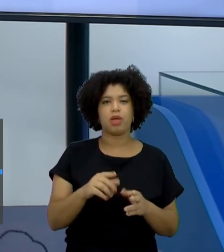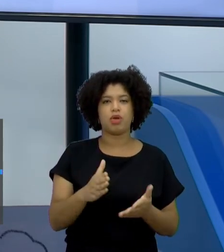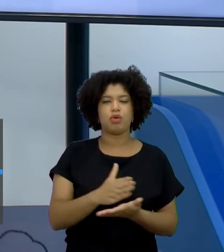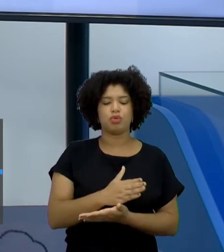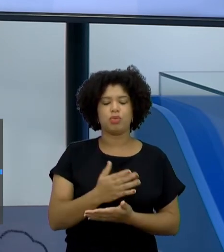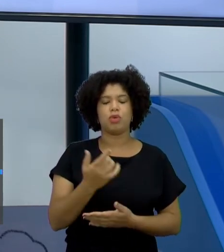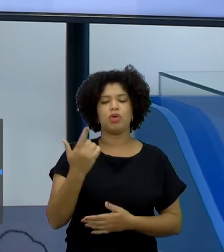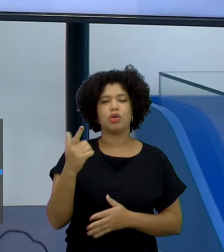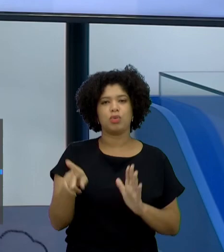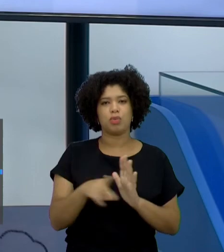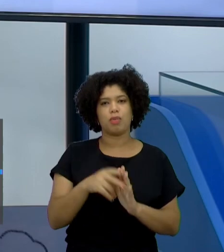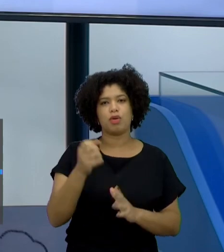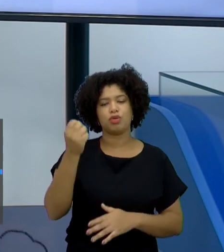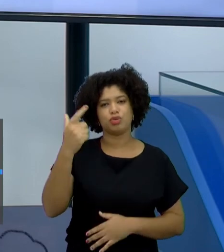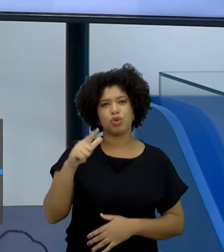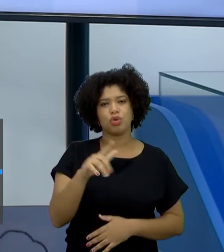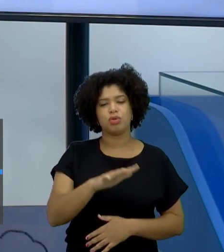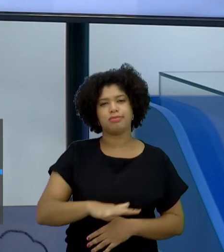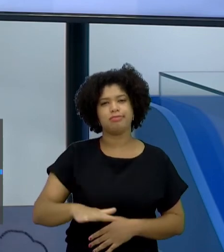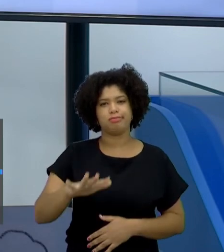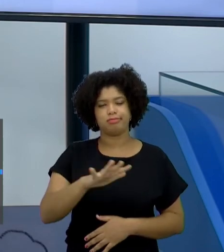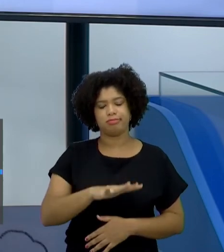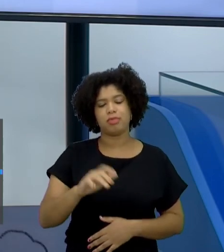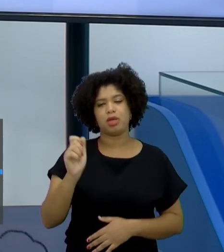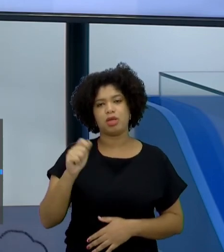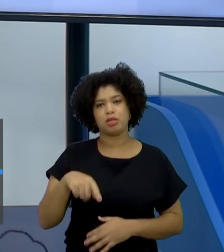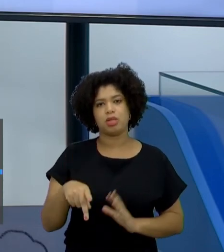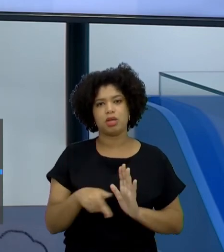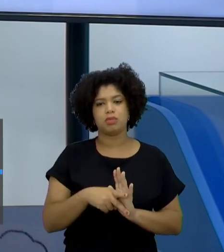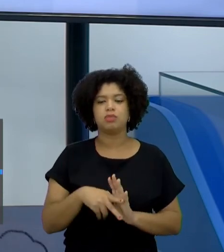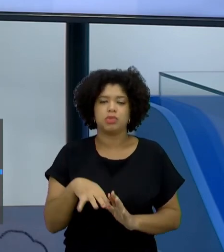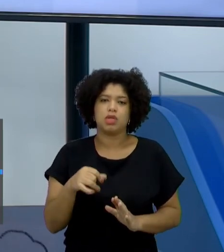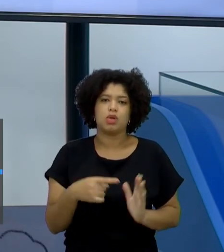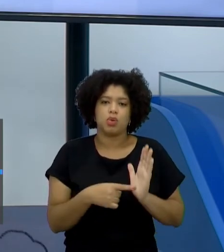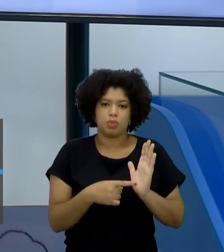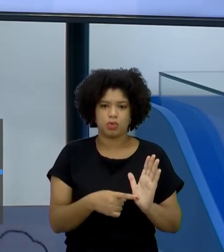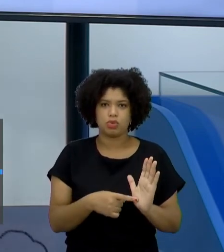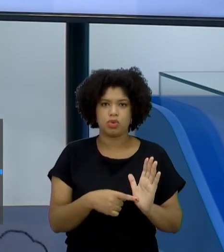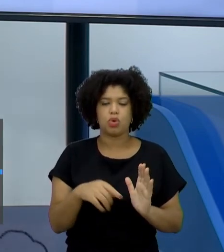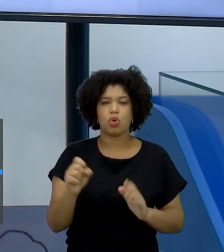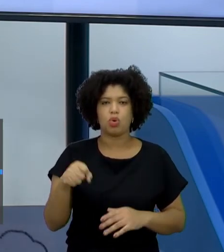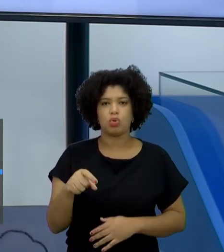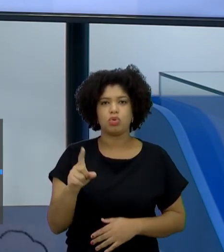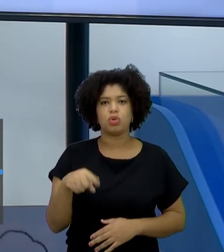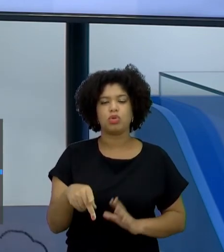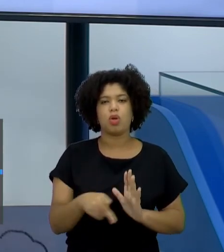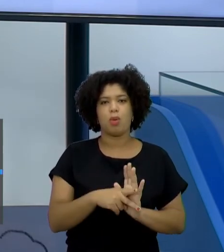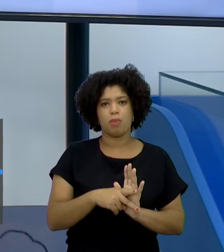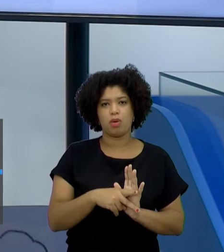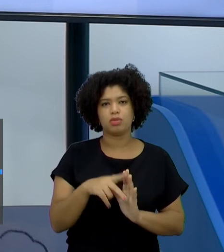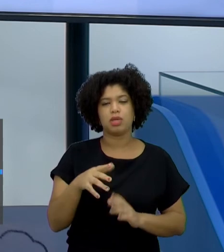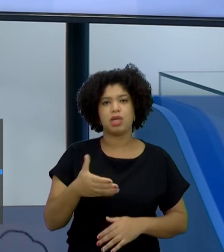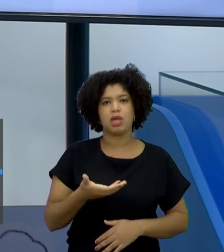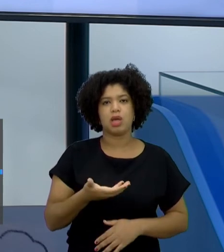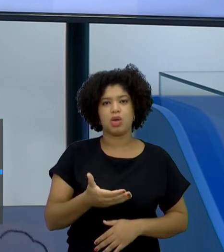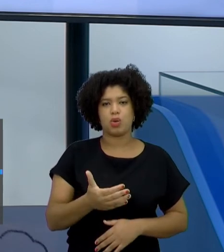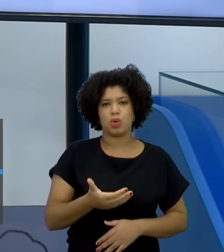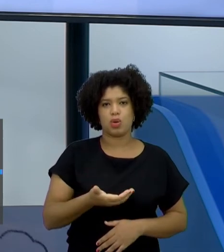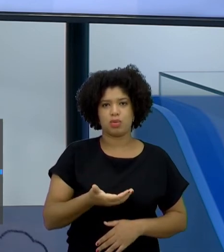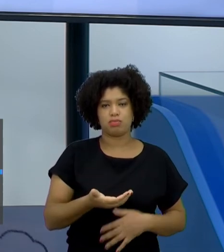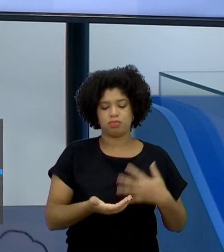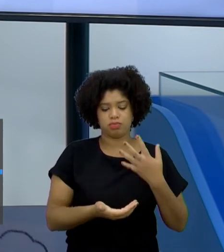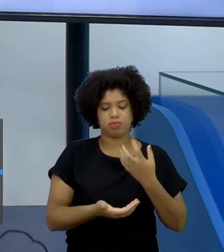luz solar sobre uma superfície, que pode se comportar, no caso que a gente mostrou aqui, como um espelho, como um